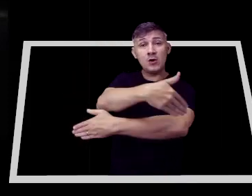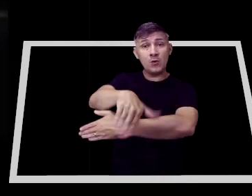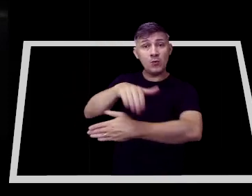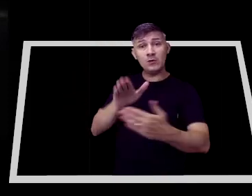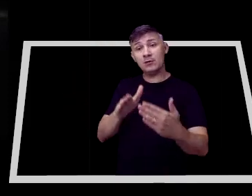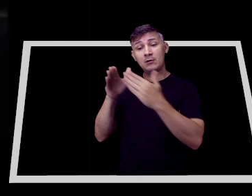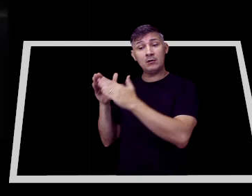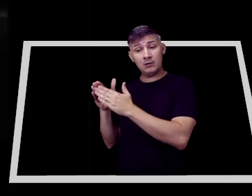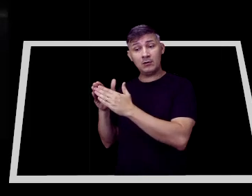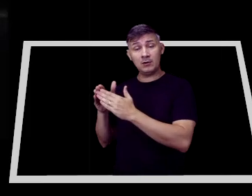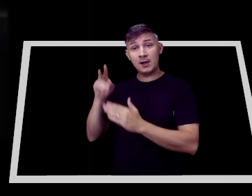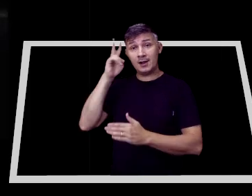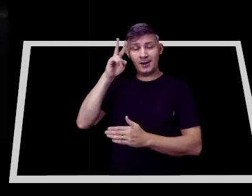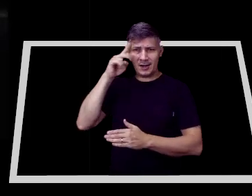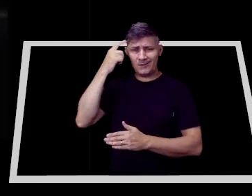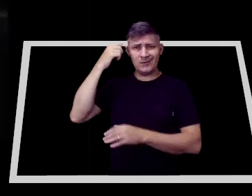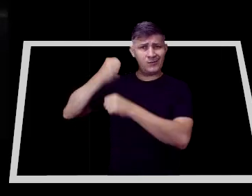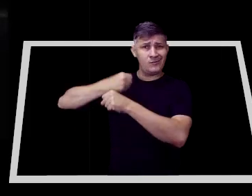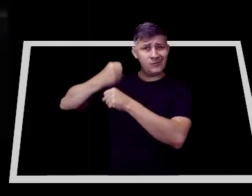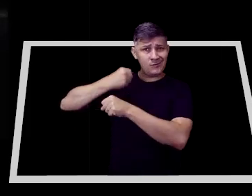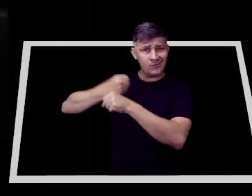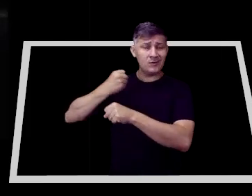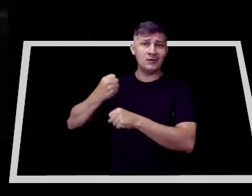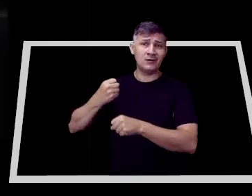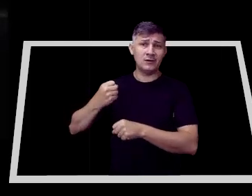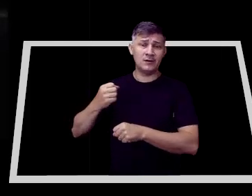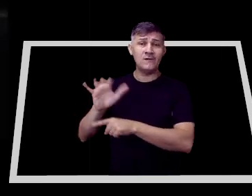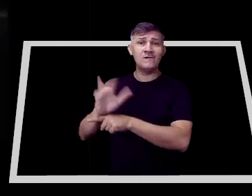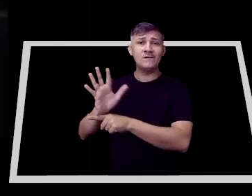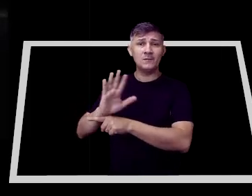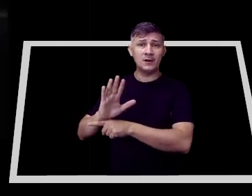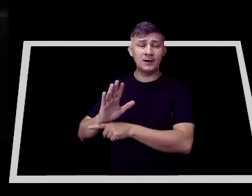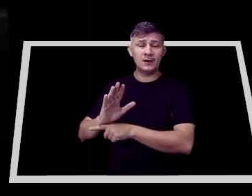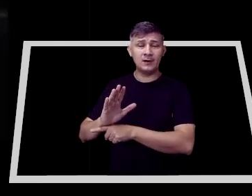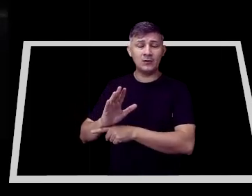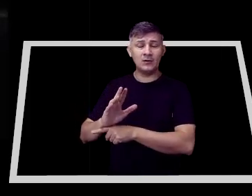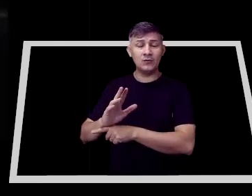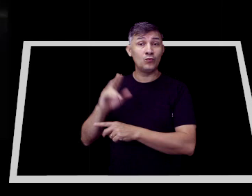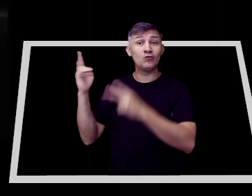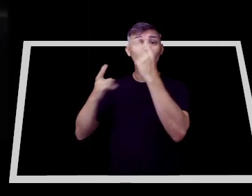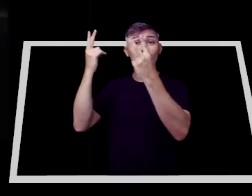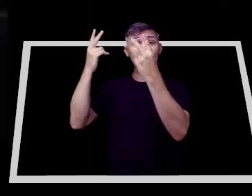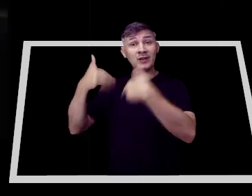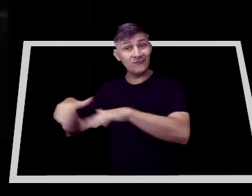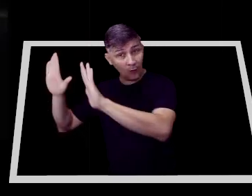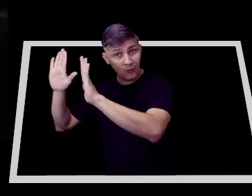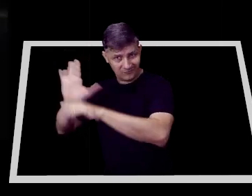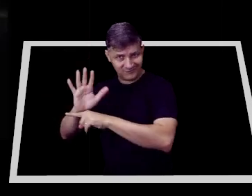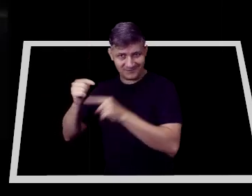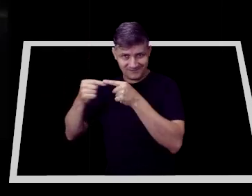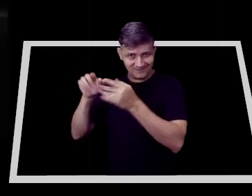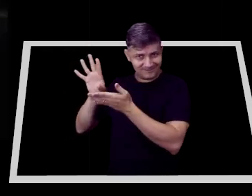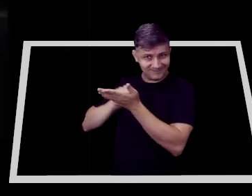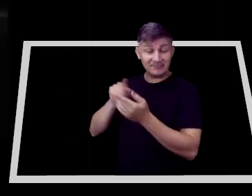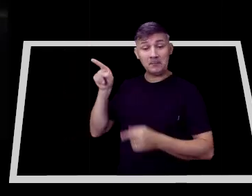lembra, enfim, as construções do filme A Casa, O Vento Levou, e é